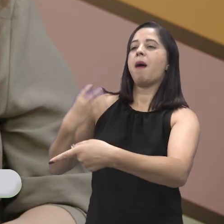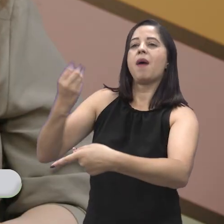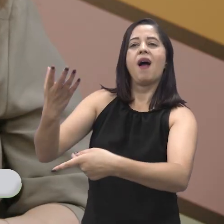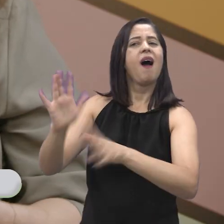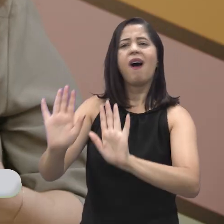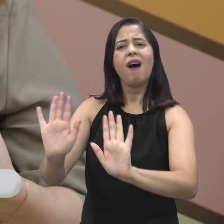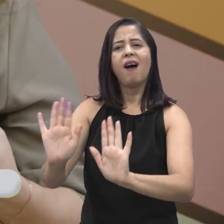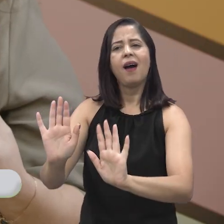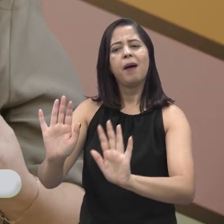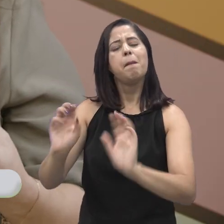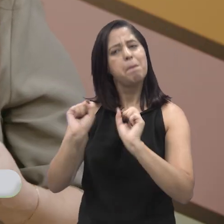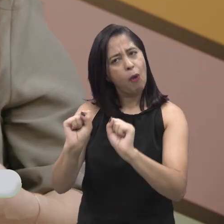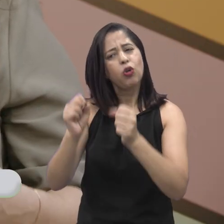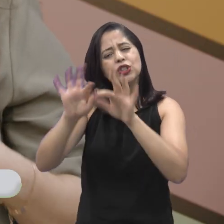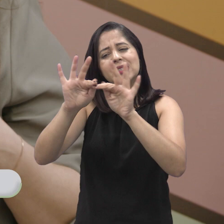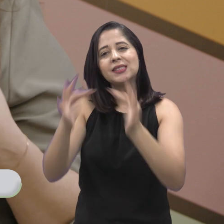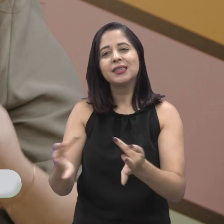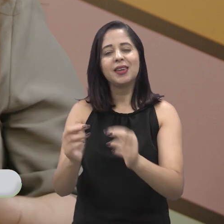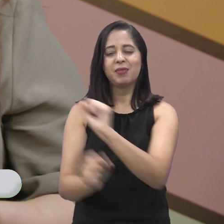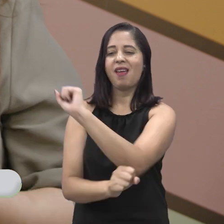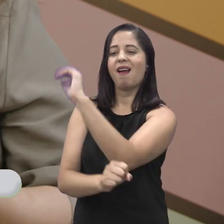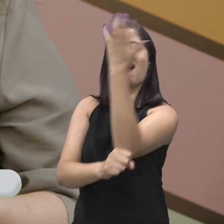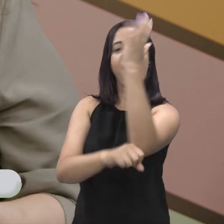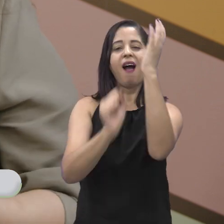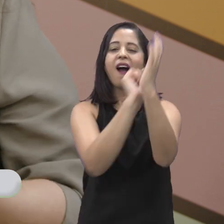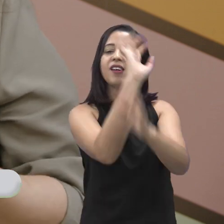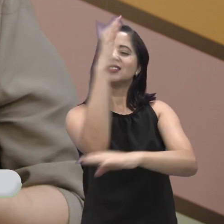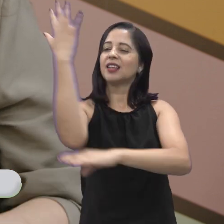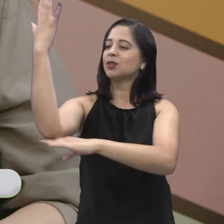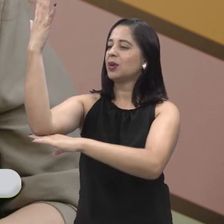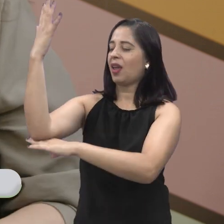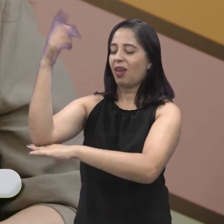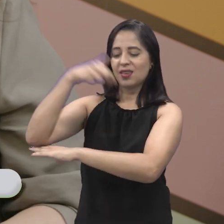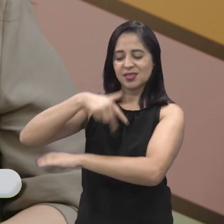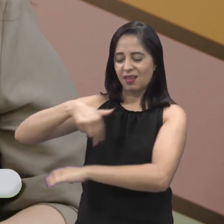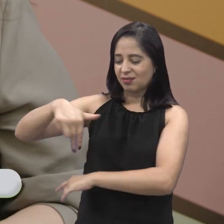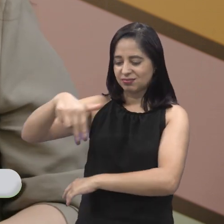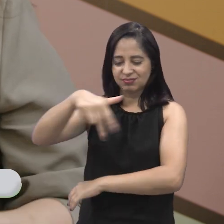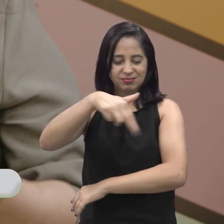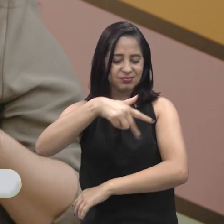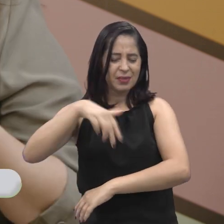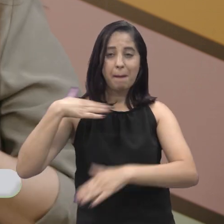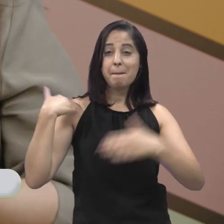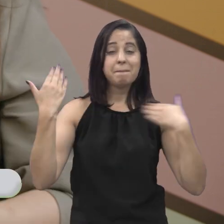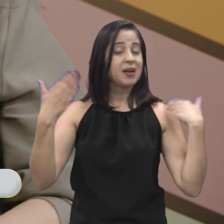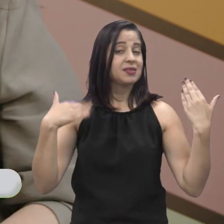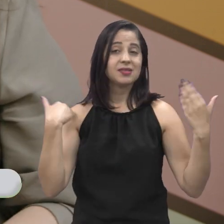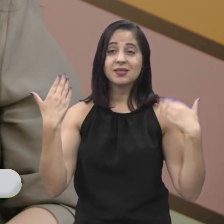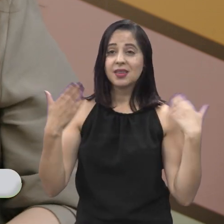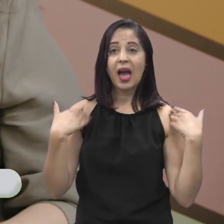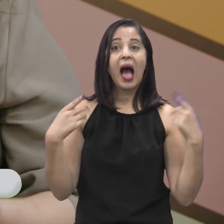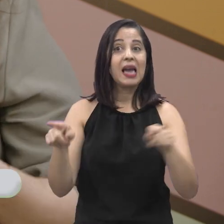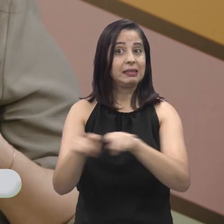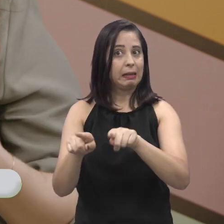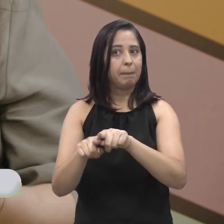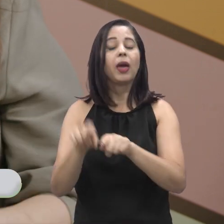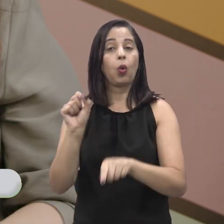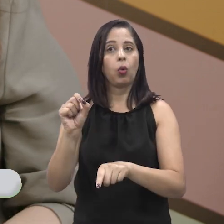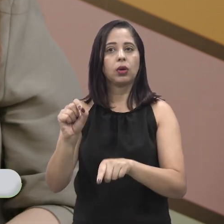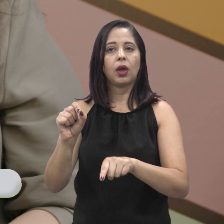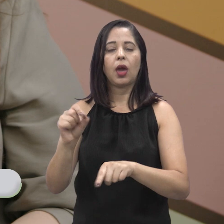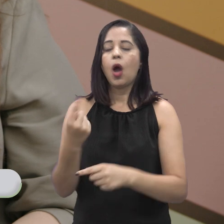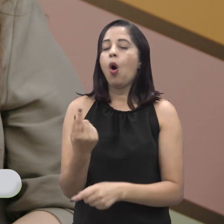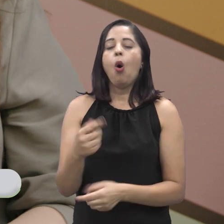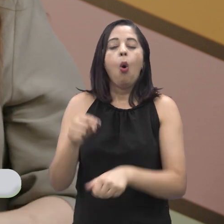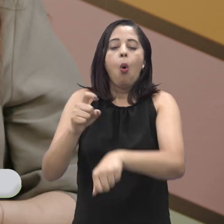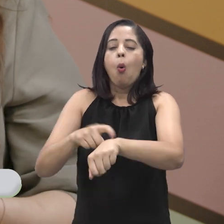com a natureza, né? Você escolher melhor os seus alimentos ali dentro da sua possibilidade, essa questão da respiração, ter momentos só